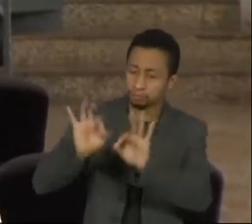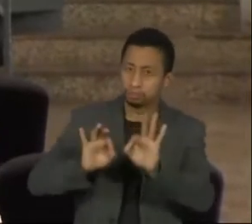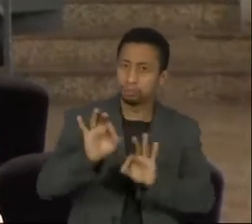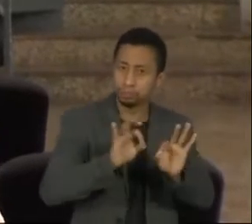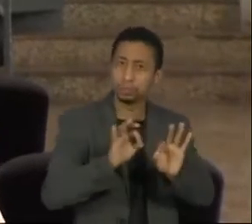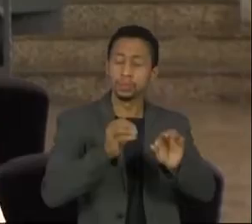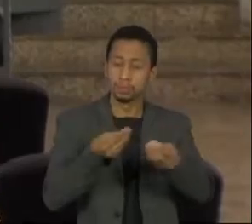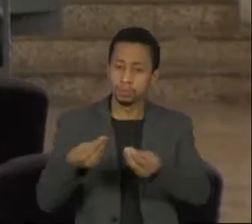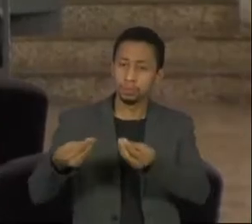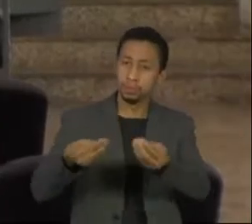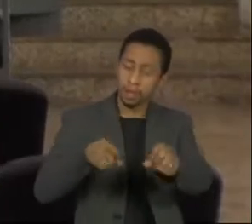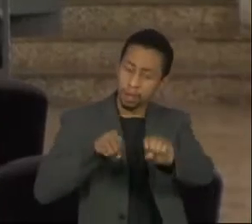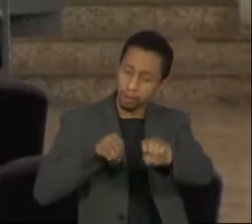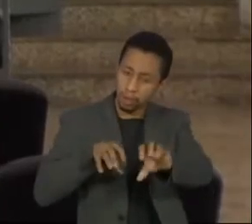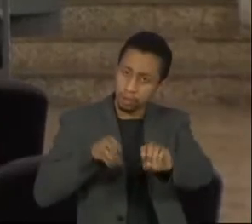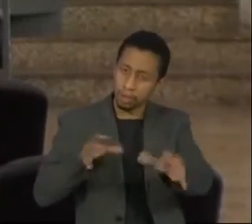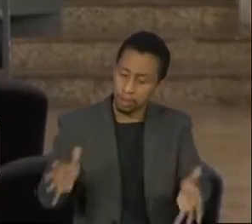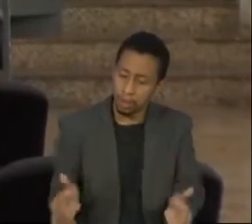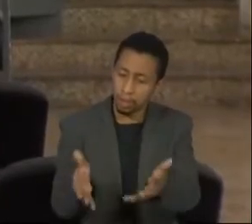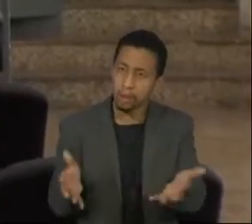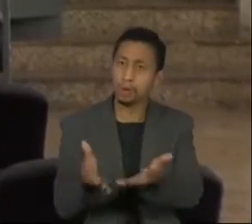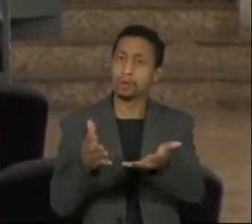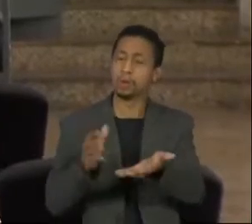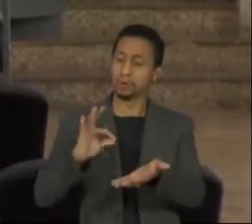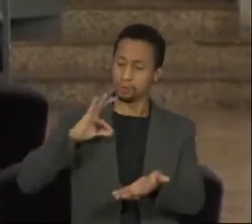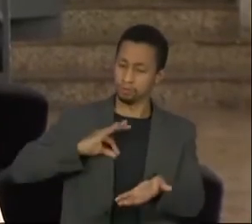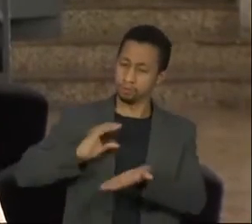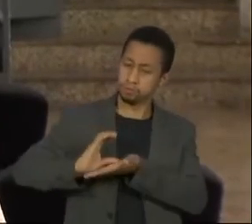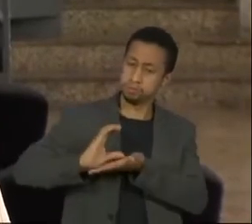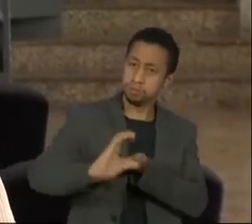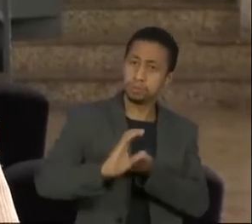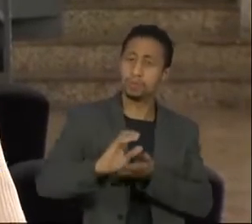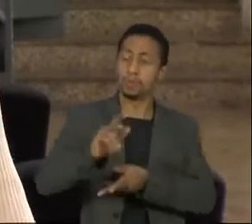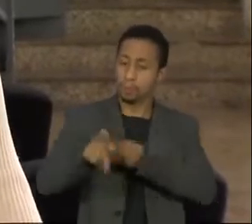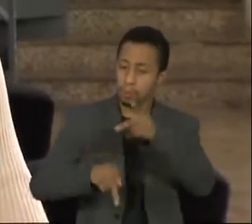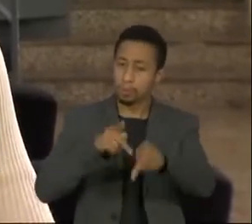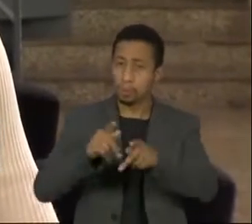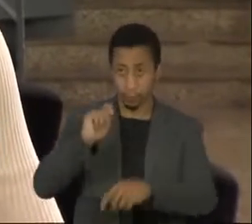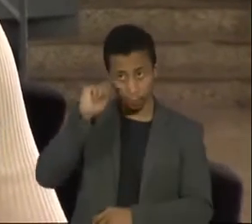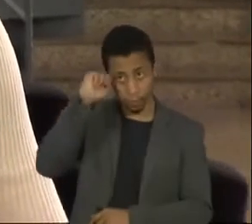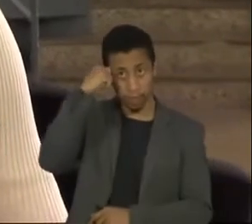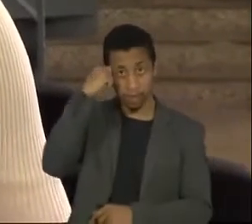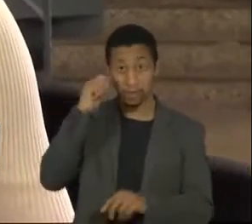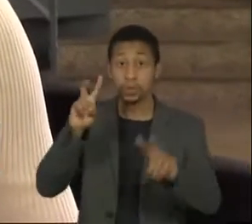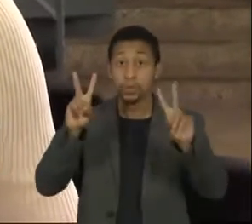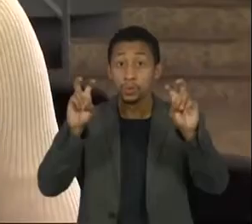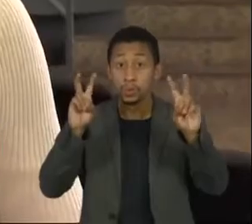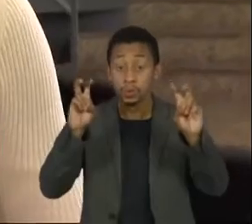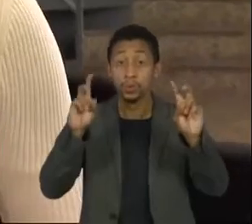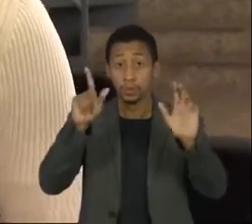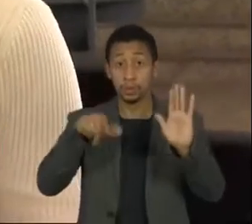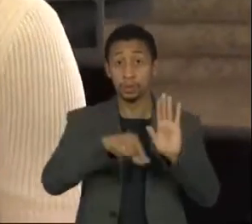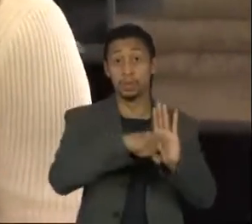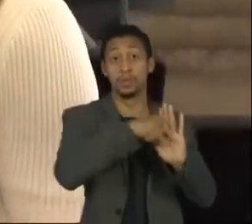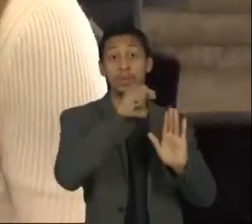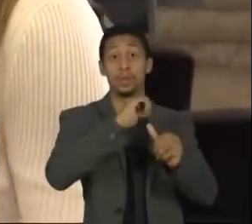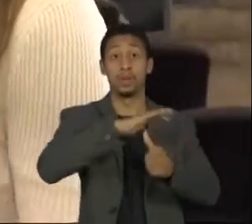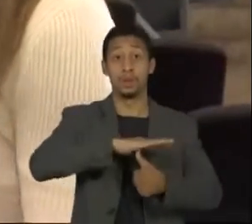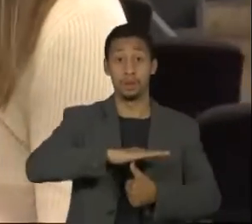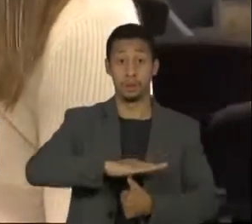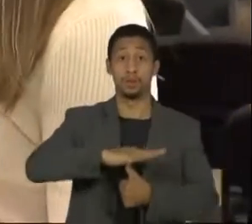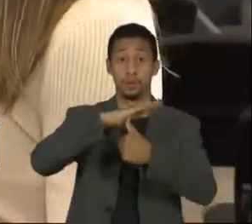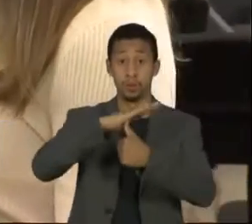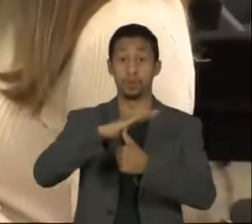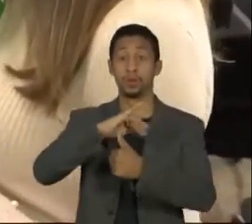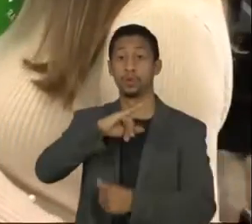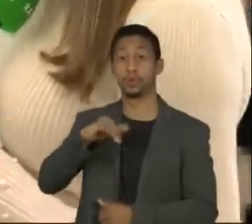acesso à educação e à renda à população negra. Sobre esse assunto, eu vou conversar agora com o reitor da Universidade Zumbi dos Palmares, o José